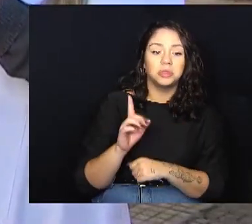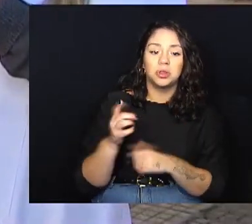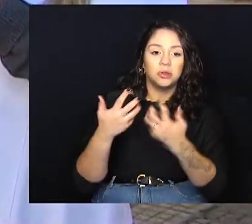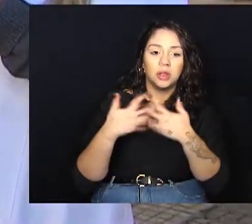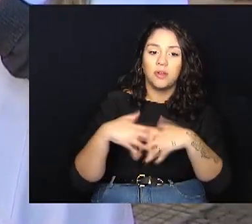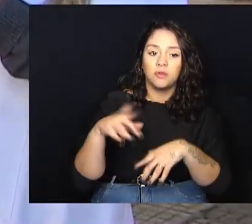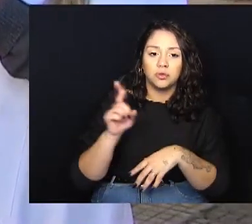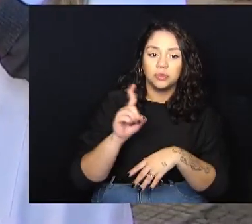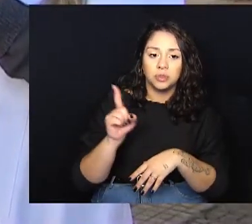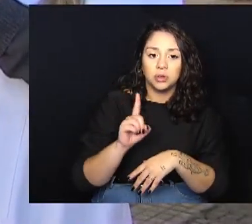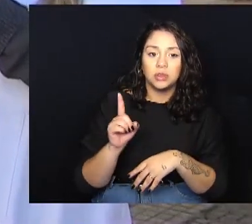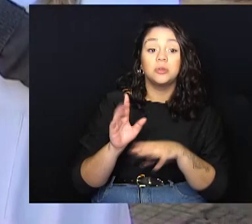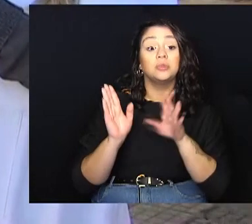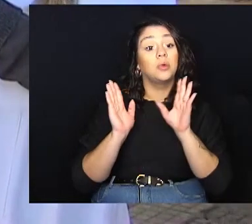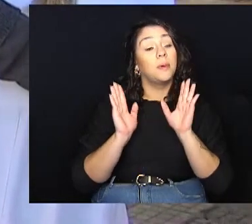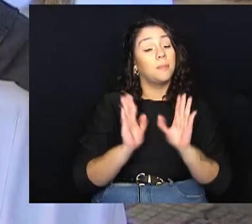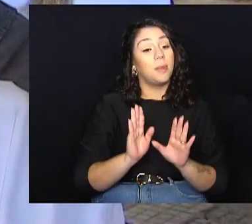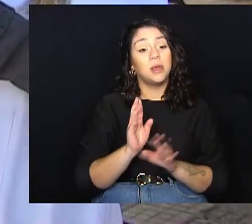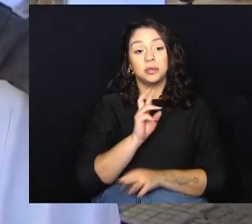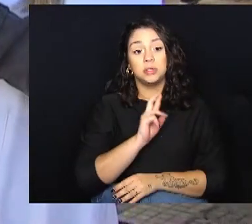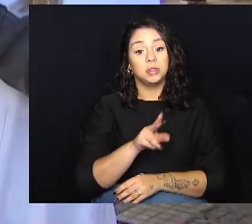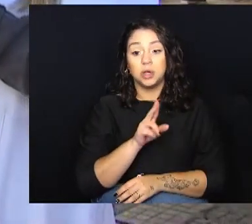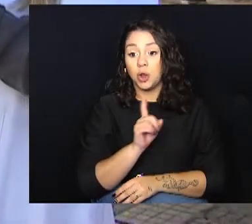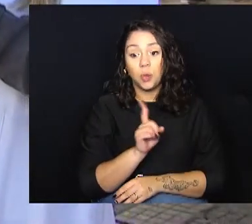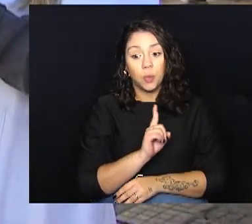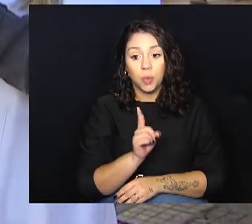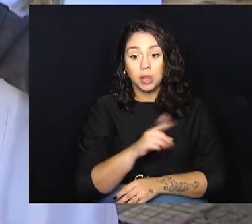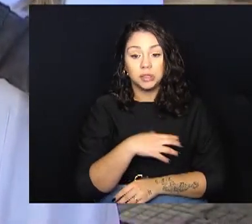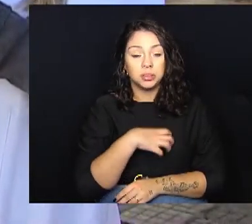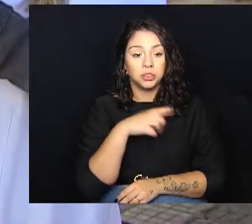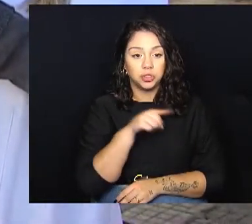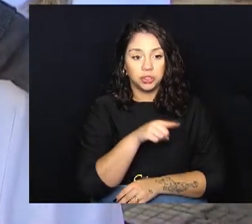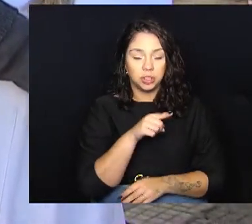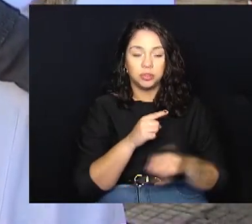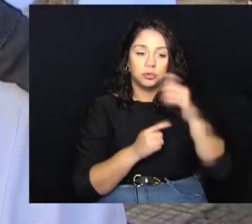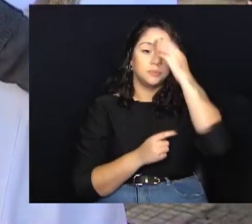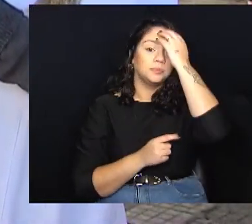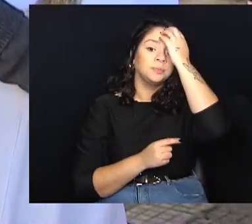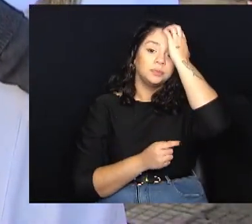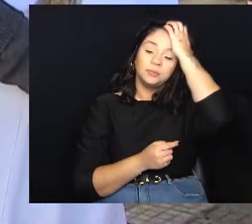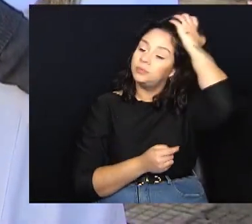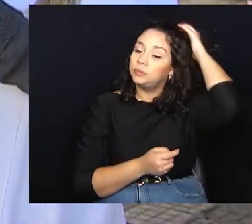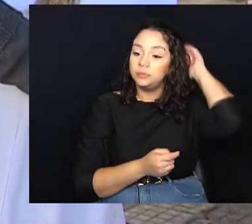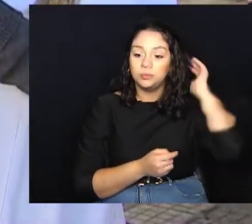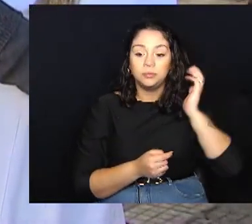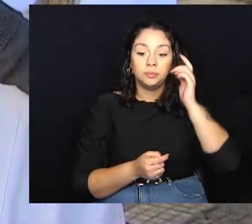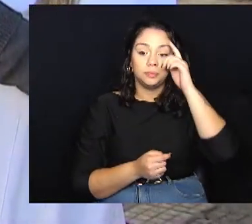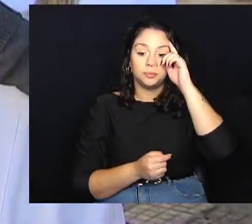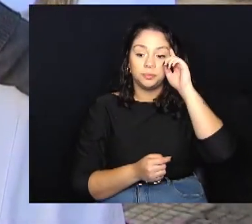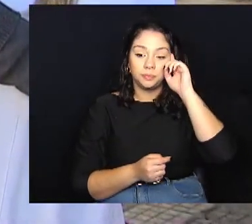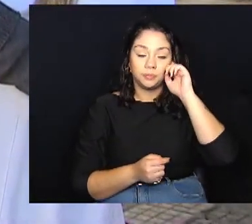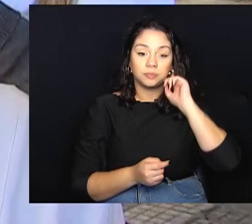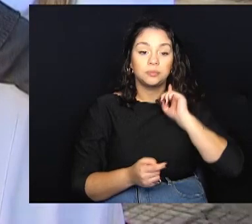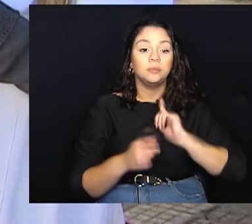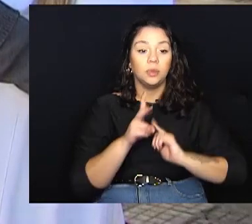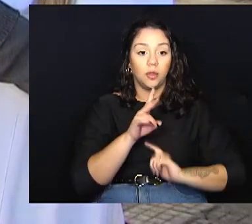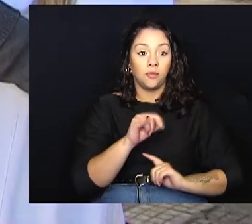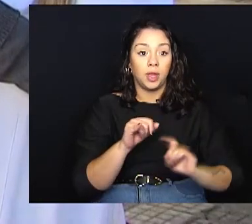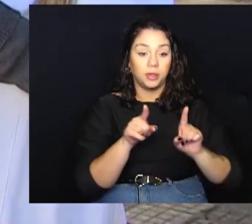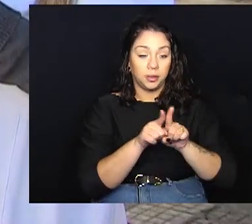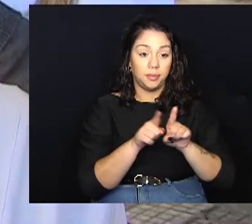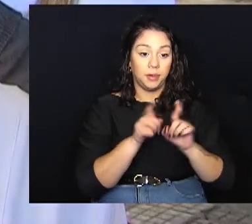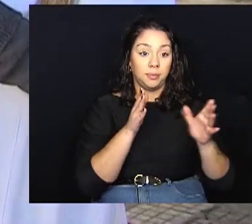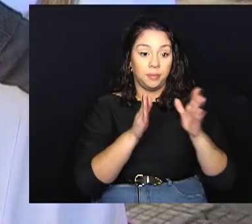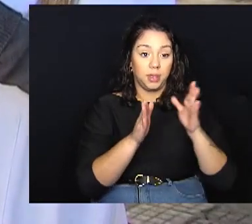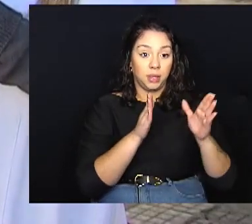funcionando mas não é não é assim que está acontecendo não é vai ter Inclusive essa estrutura provisória